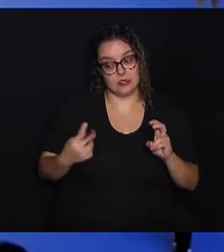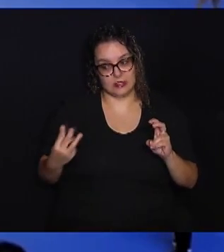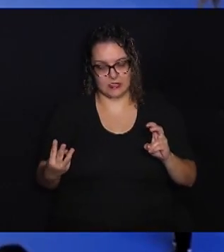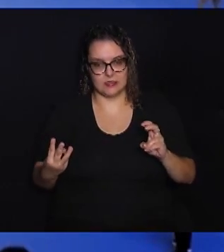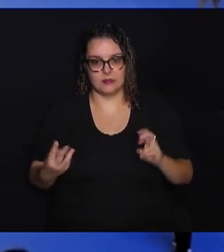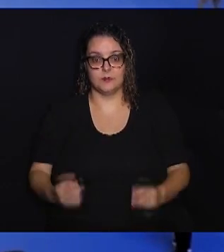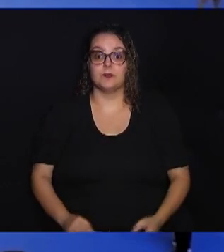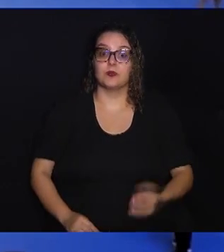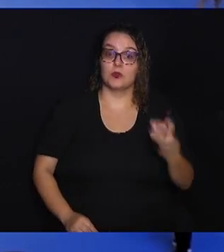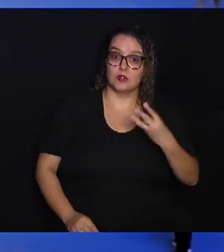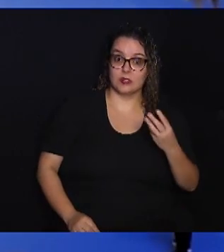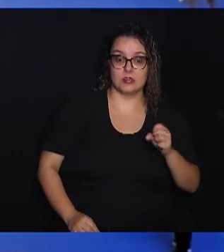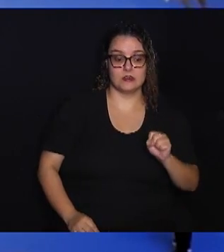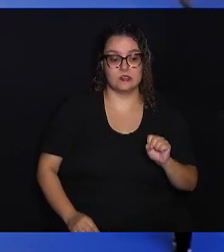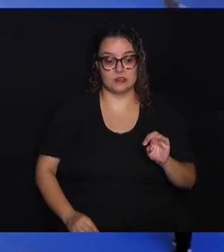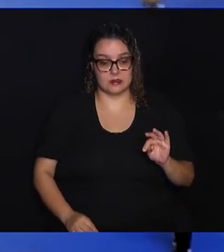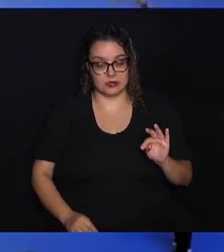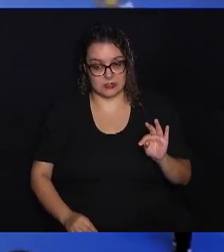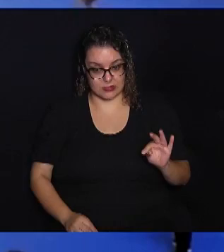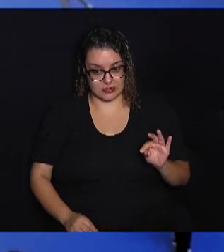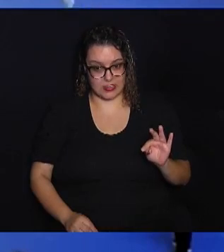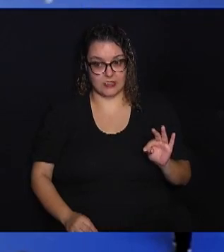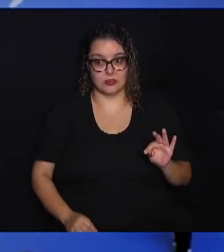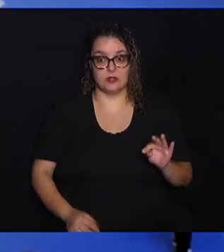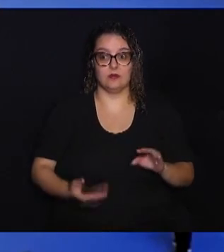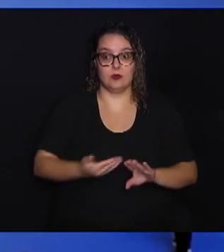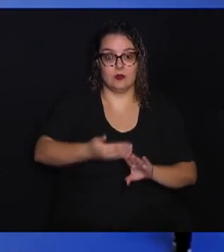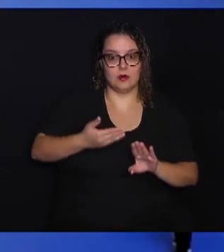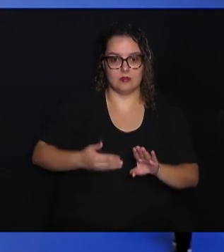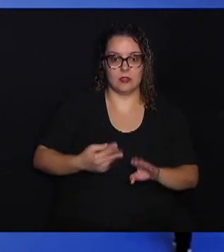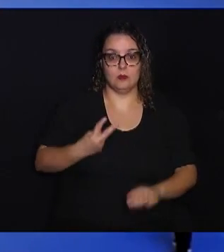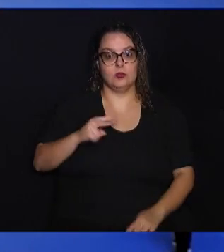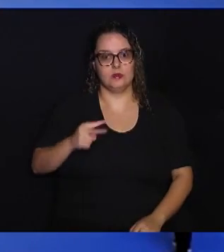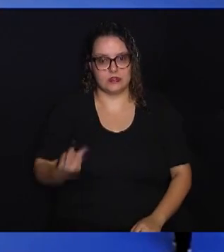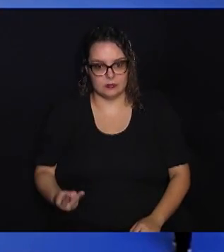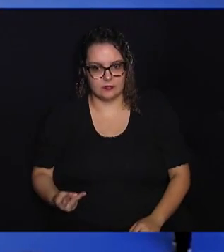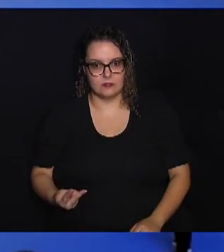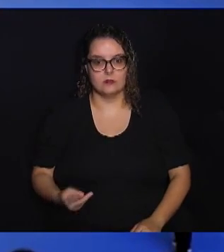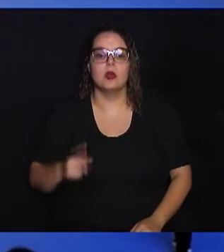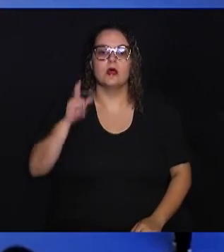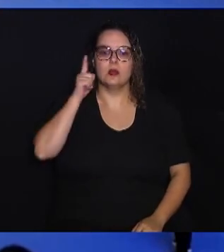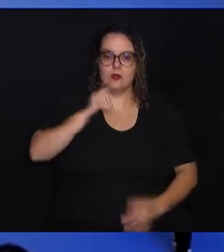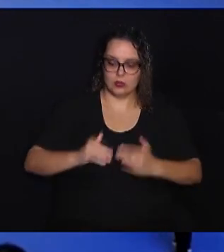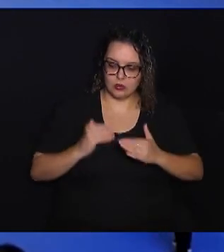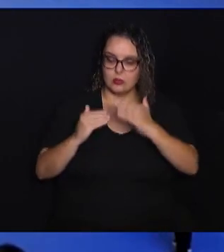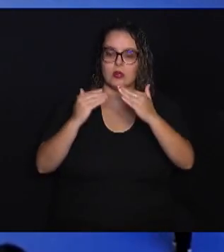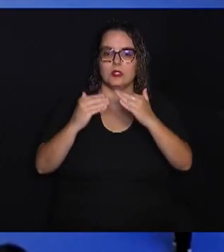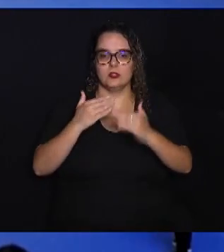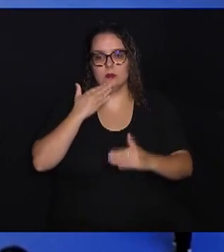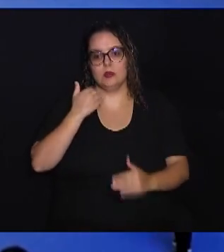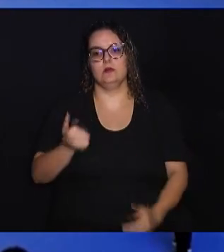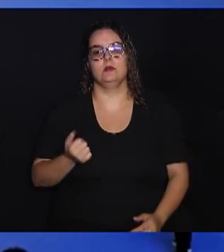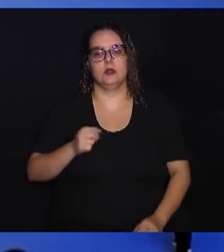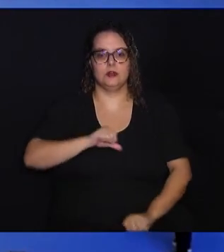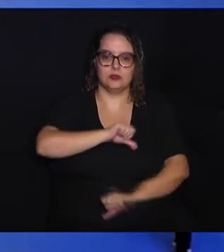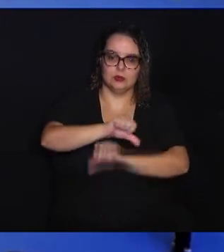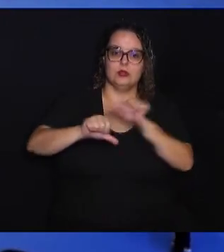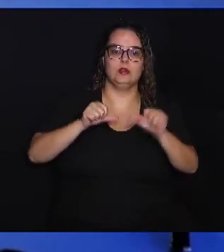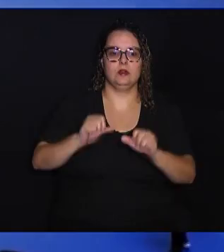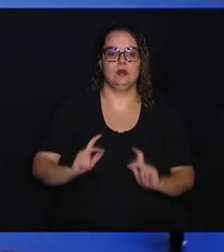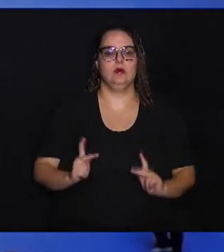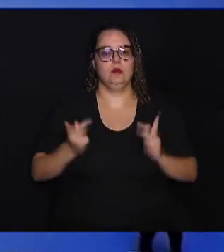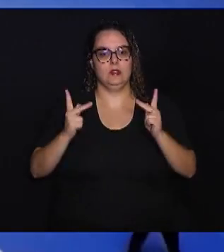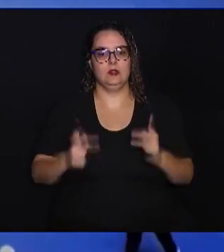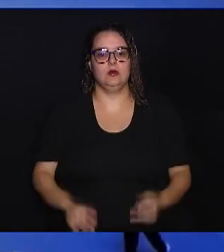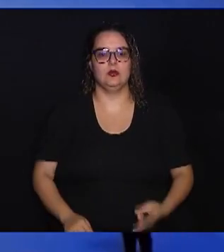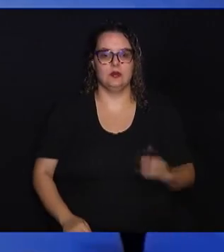terceiro set, o Vôlei Renata chegou a ficar atrás do marcador por 2 vezes, mas conseguiu se recuperar e de virada venceu pelo placar